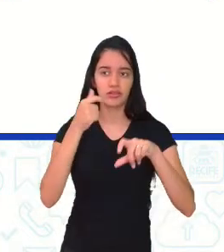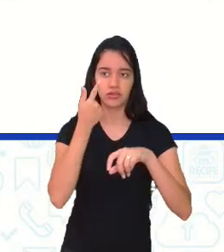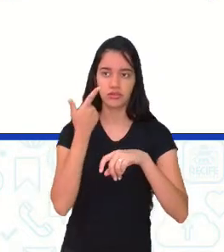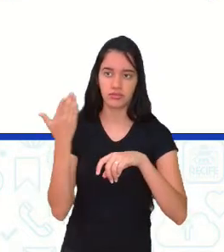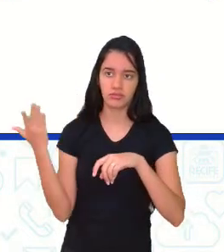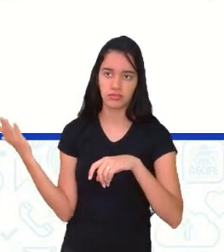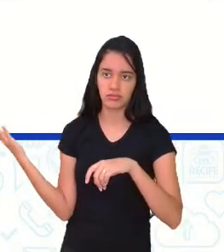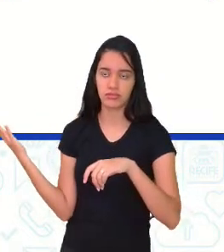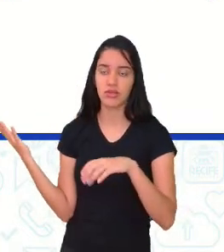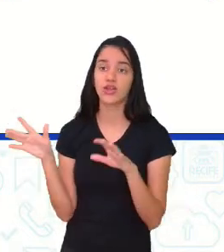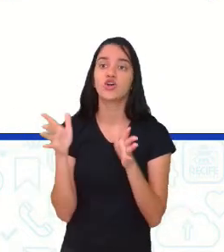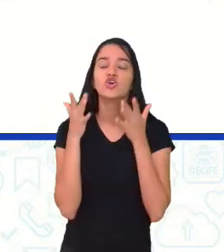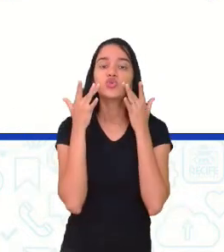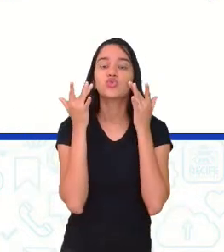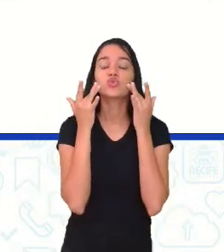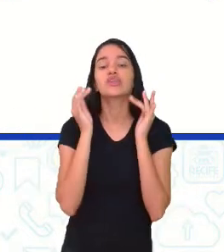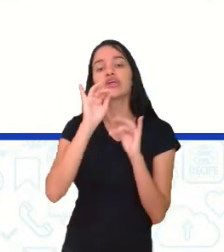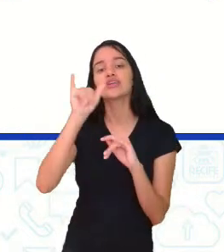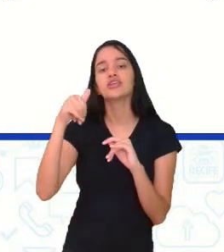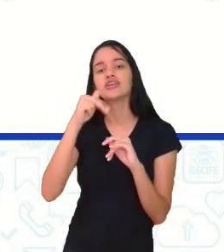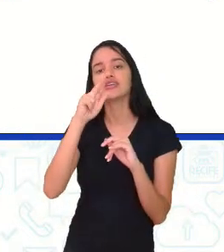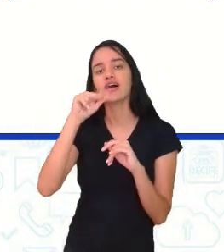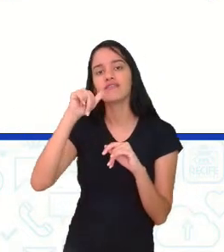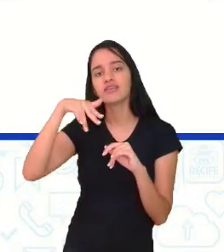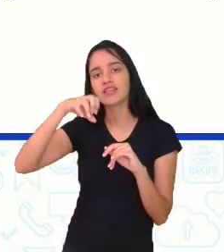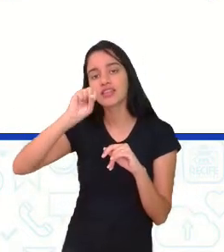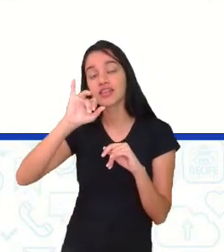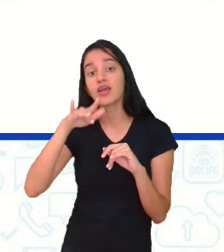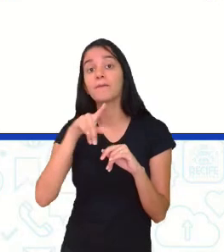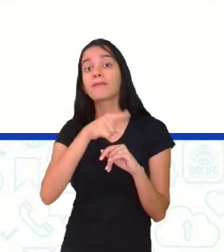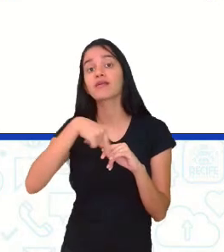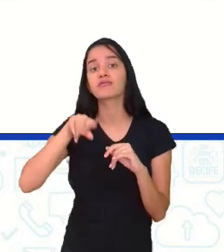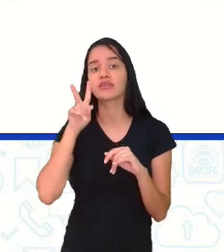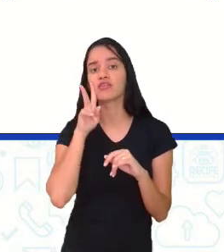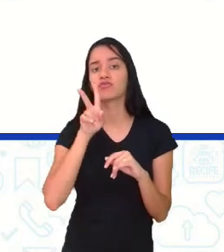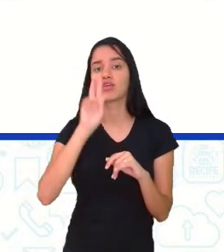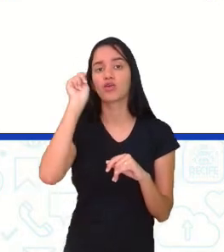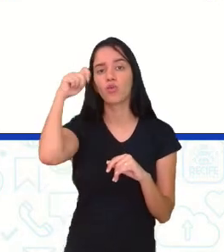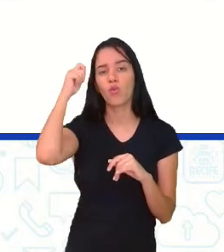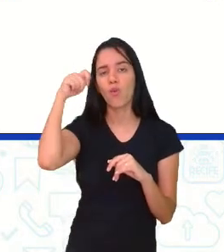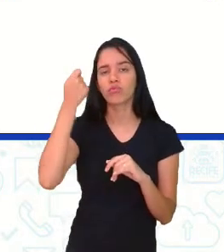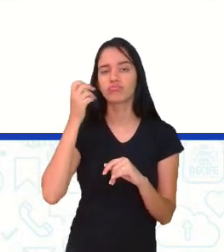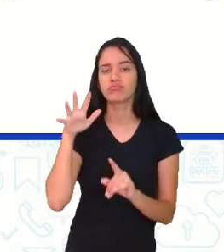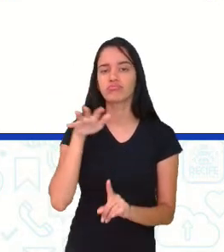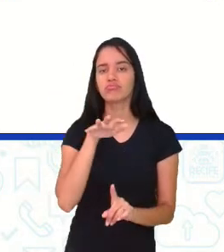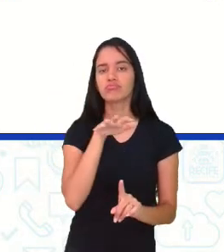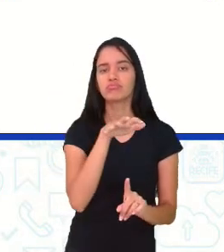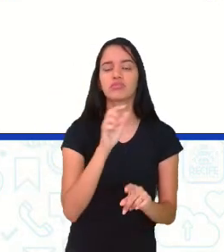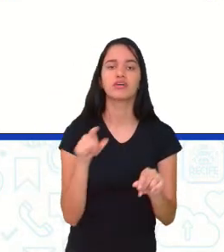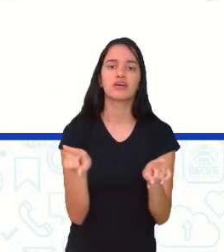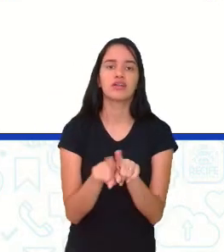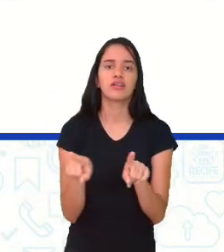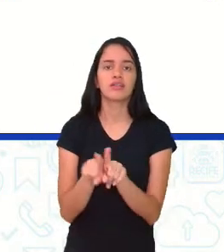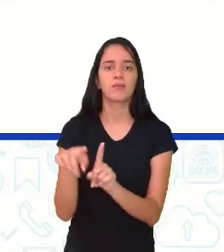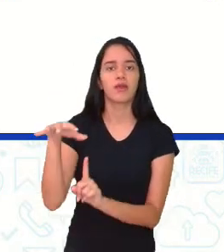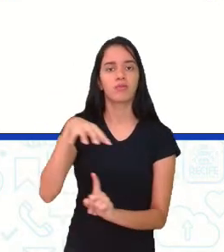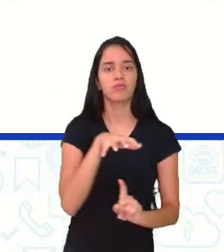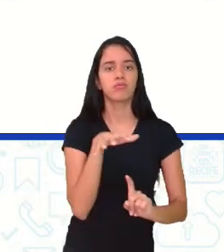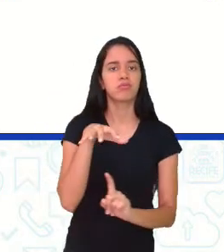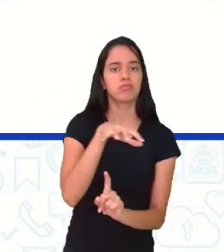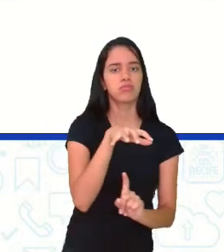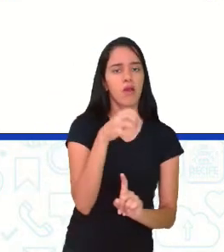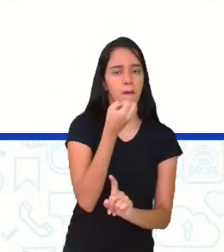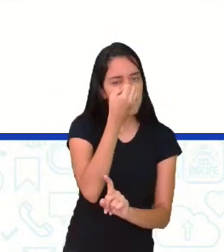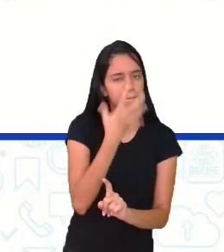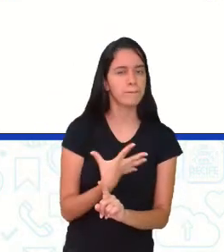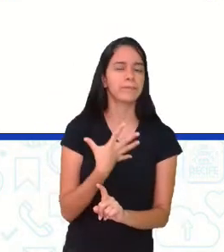propósito do teatro javanês, para vocês verem os atores manipuladores manipulando os bonecos muito